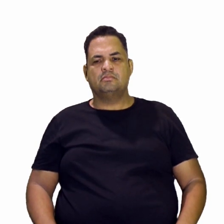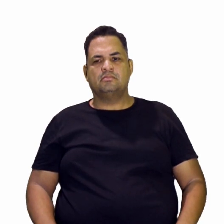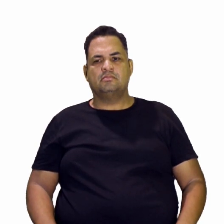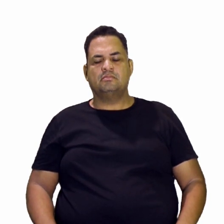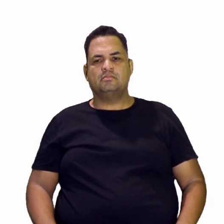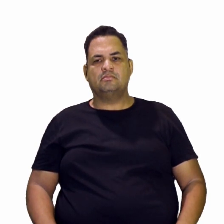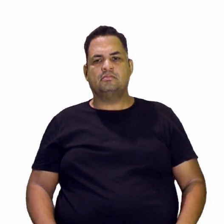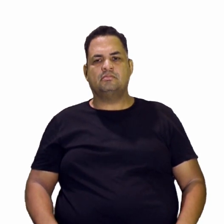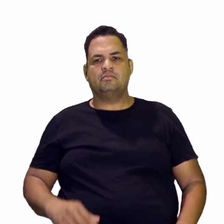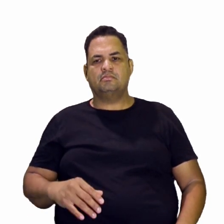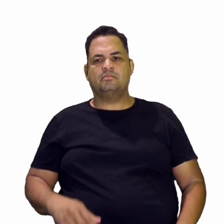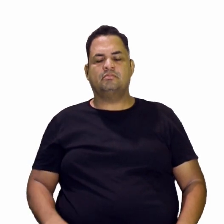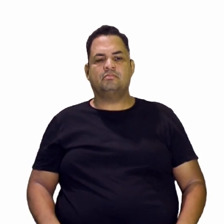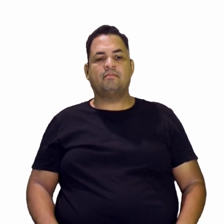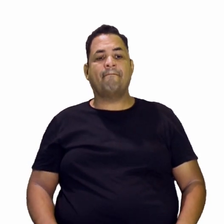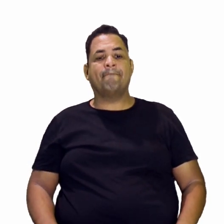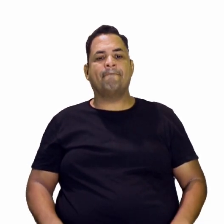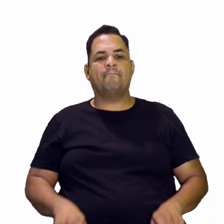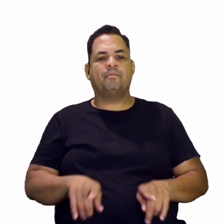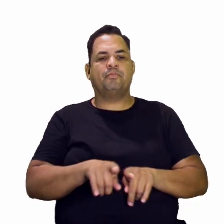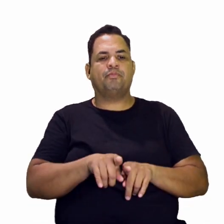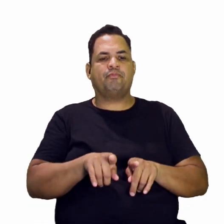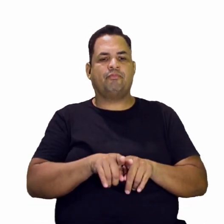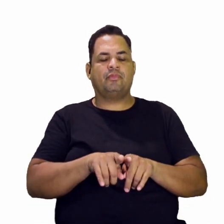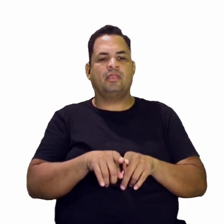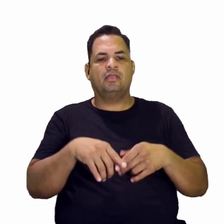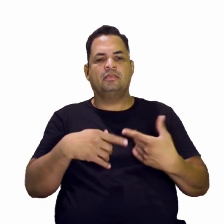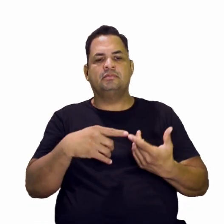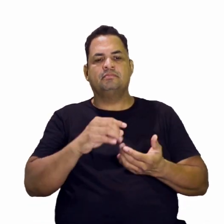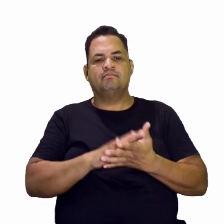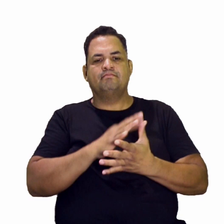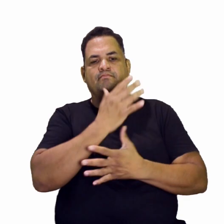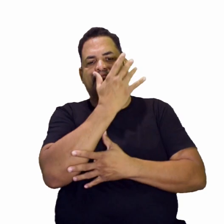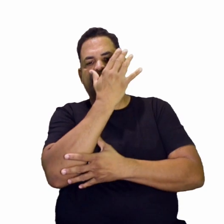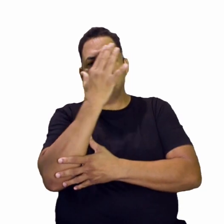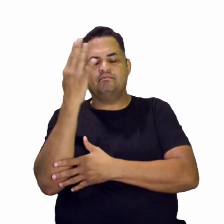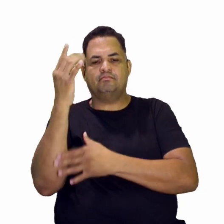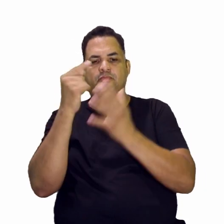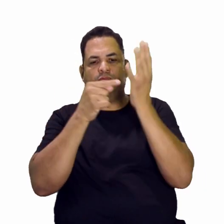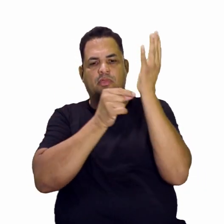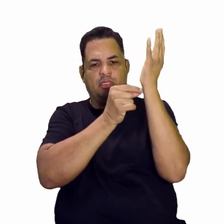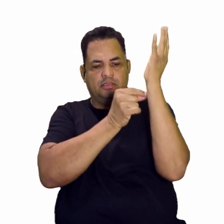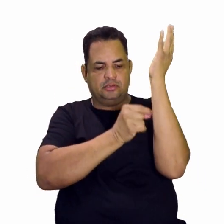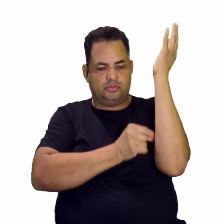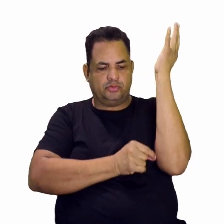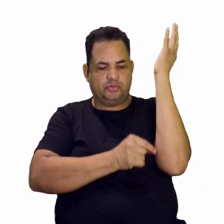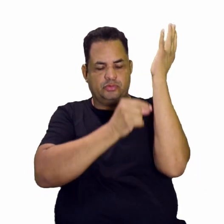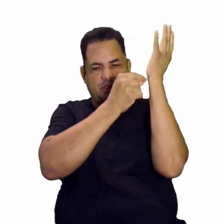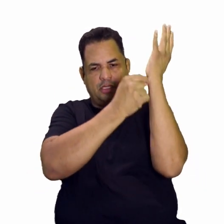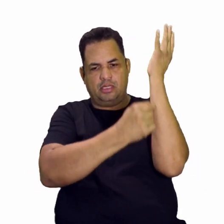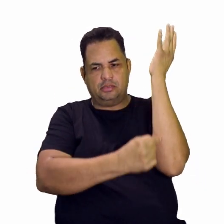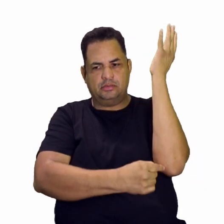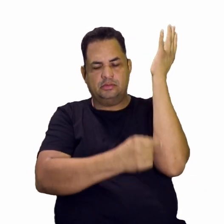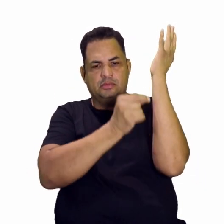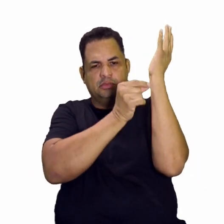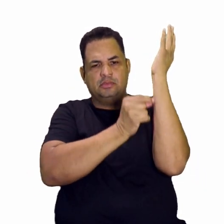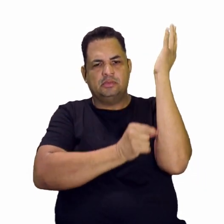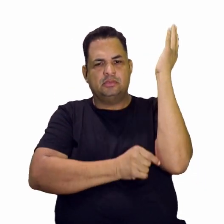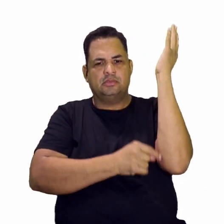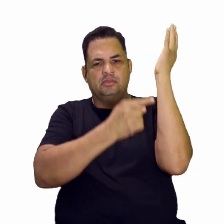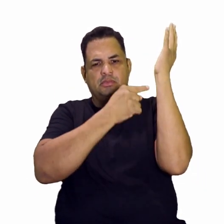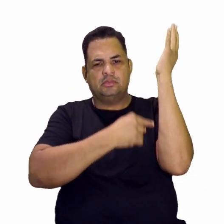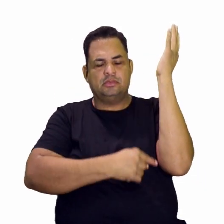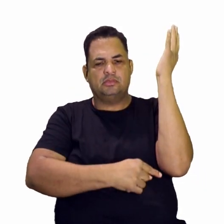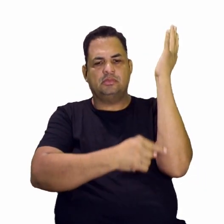tá? Dos pinheiros. E aí a gente vai ter as plantas vasculares. As plantas